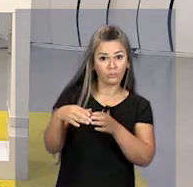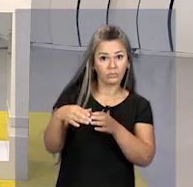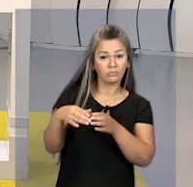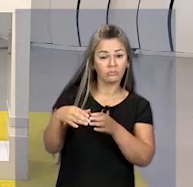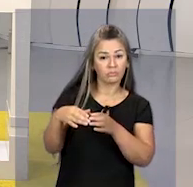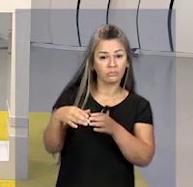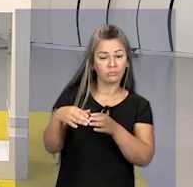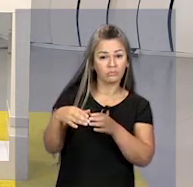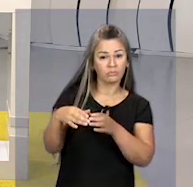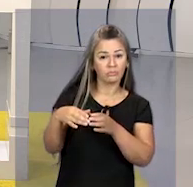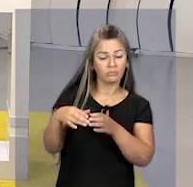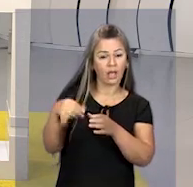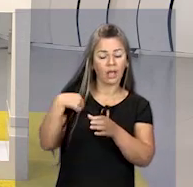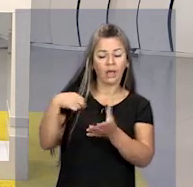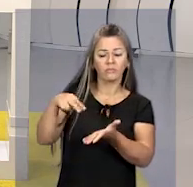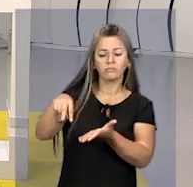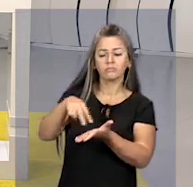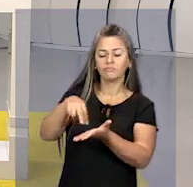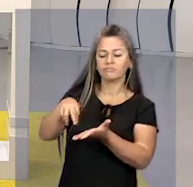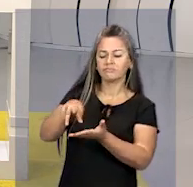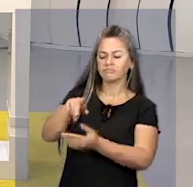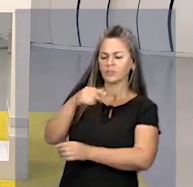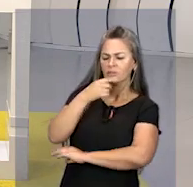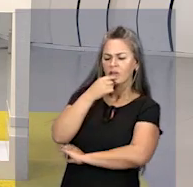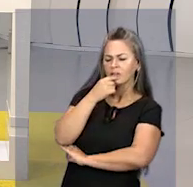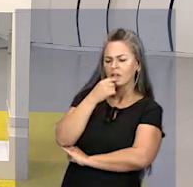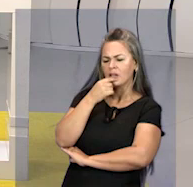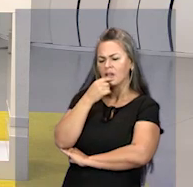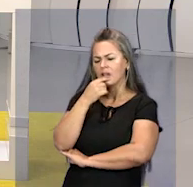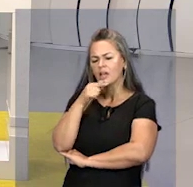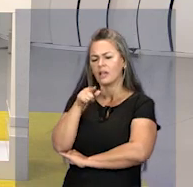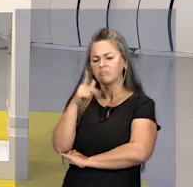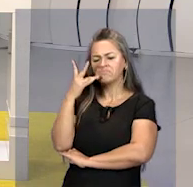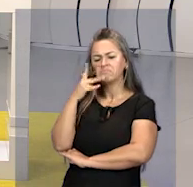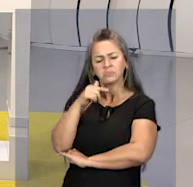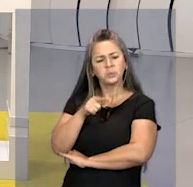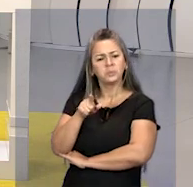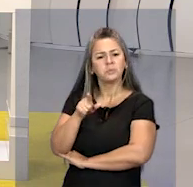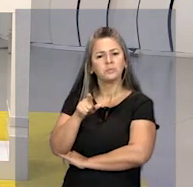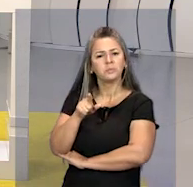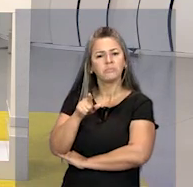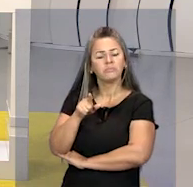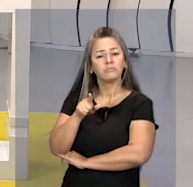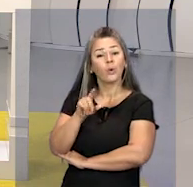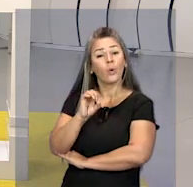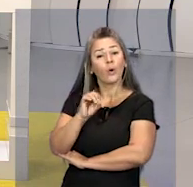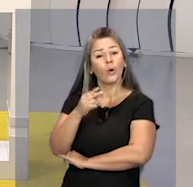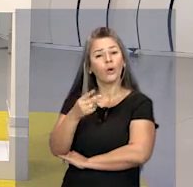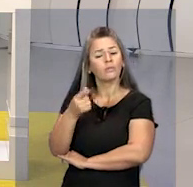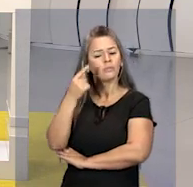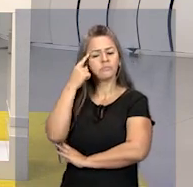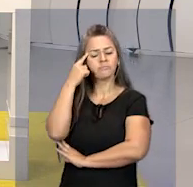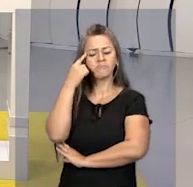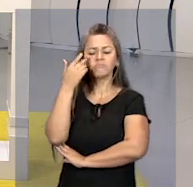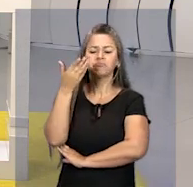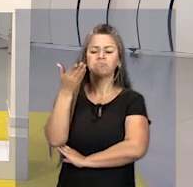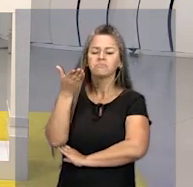nós pensamos só em estética, ou seja, nós pensamos só na beleza daquele movimento, nós